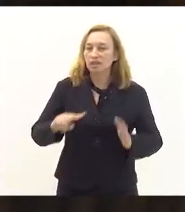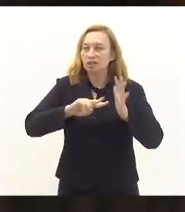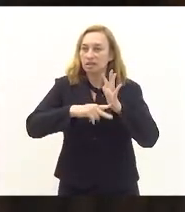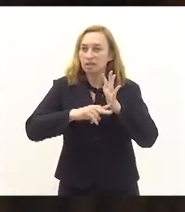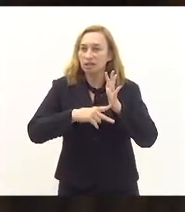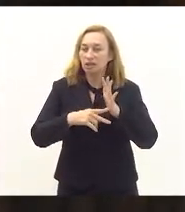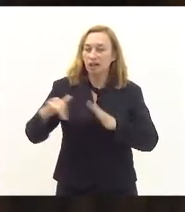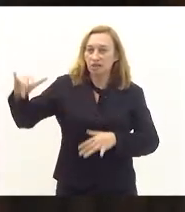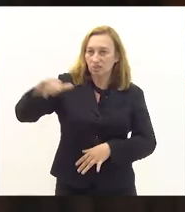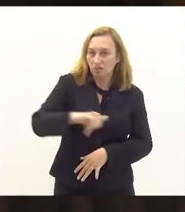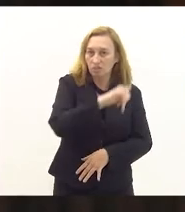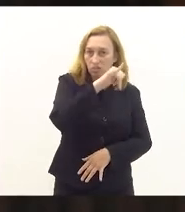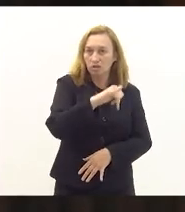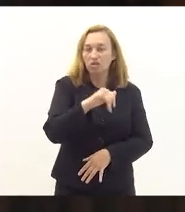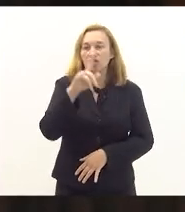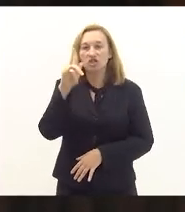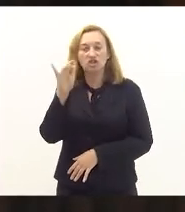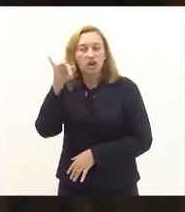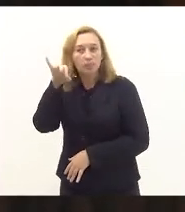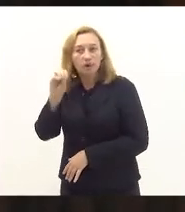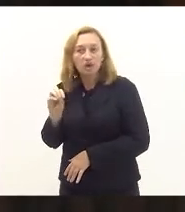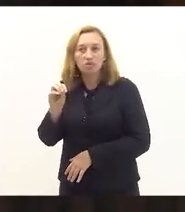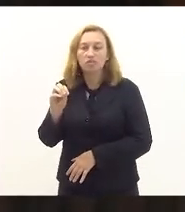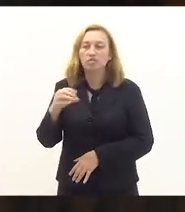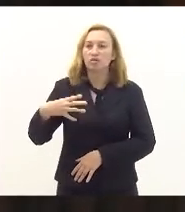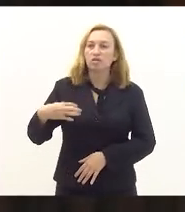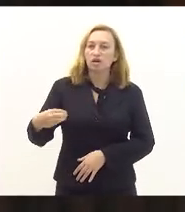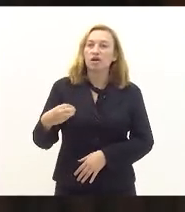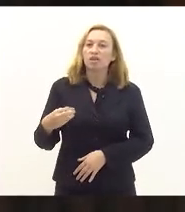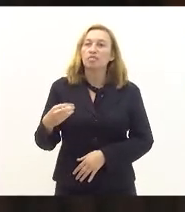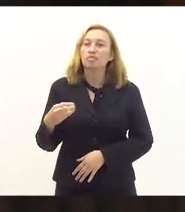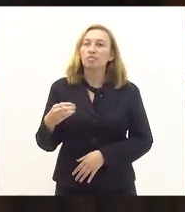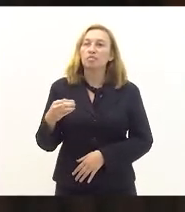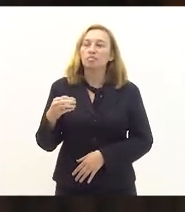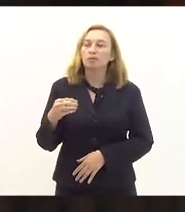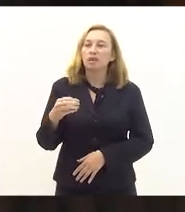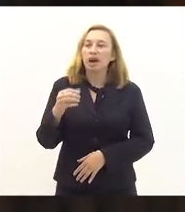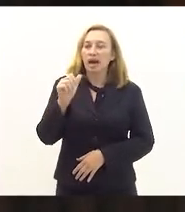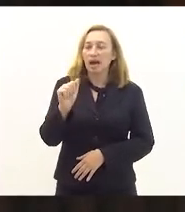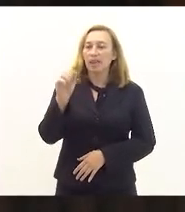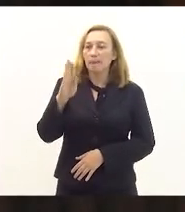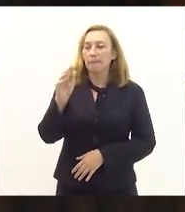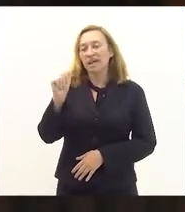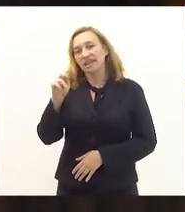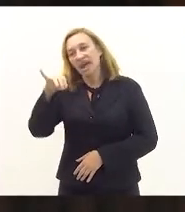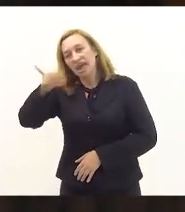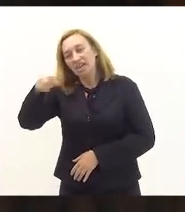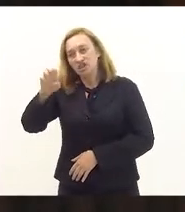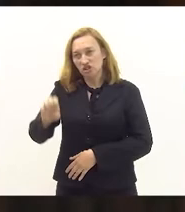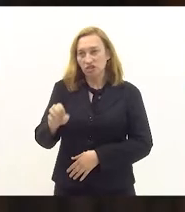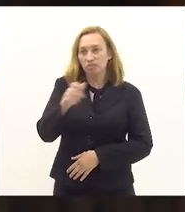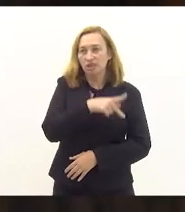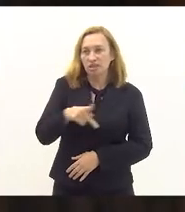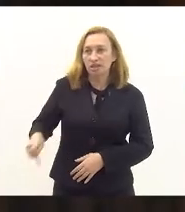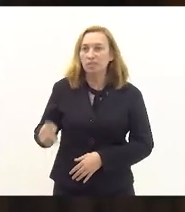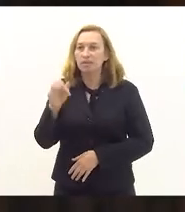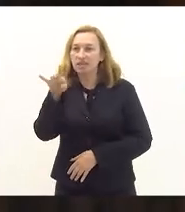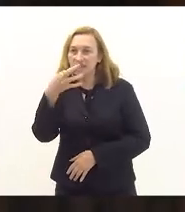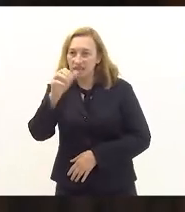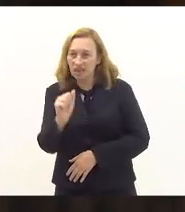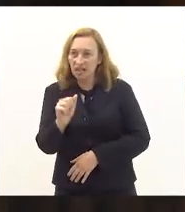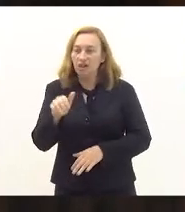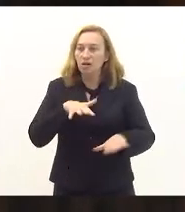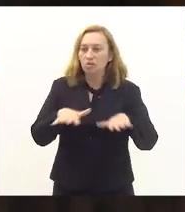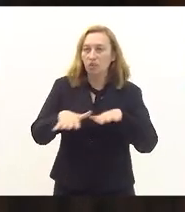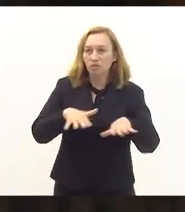Aeroportos, Germínio Figo, presidente da Abanerj, Priscila Lima, presidente do